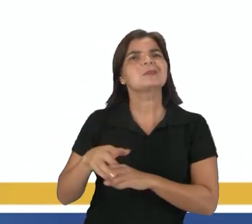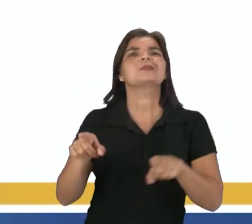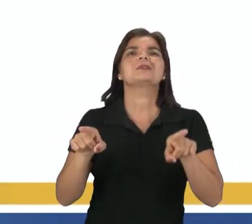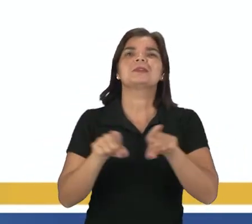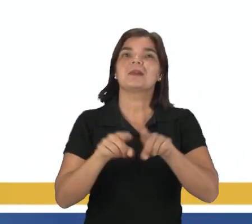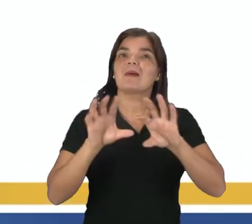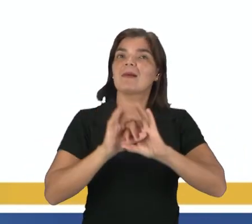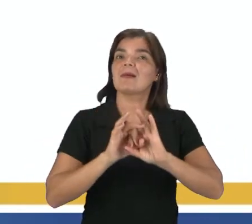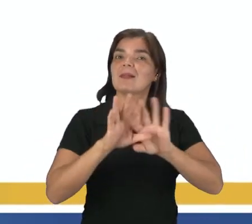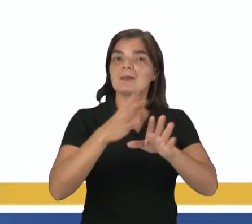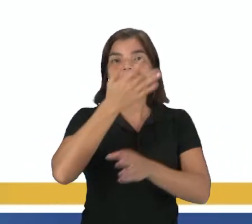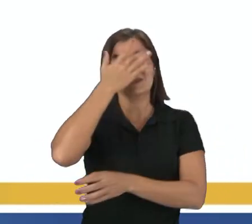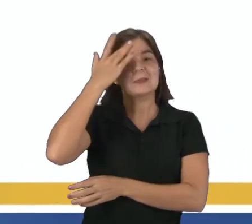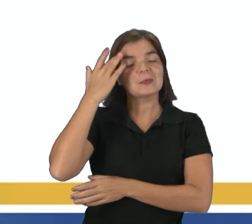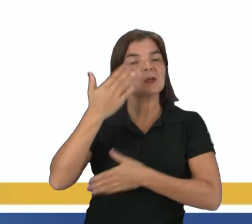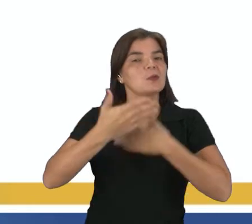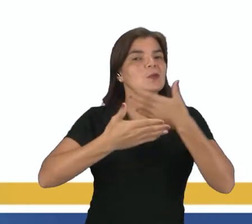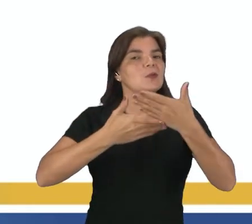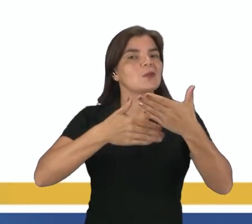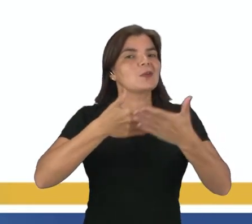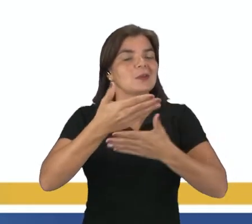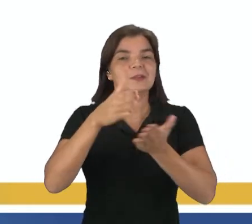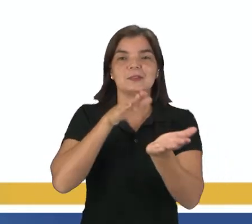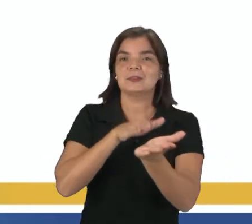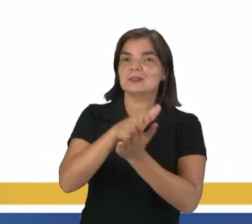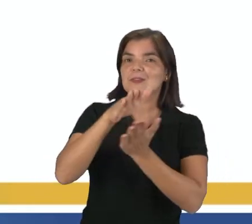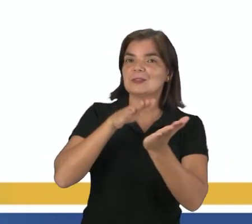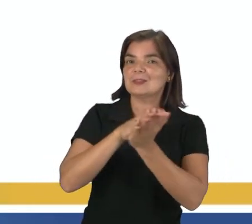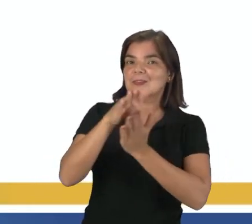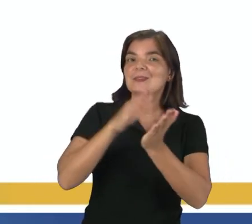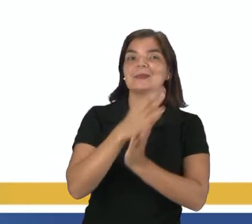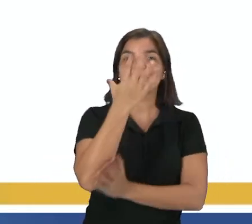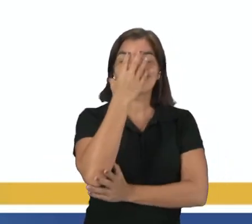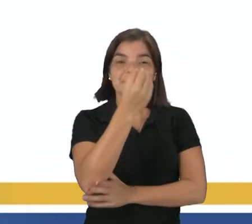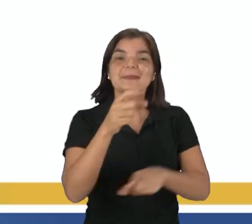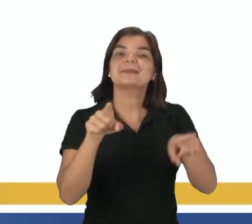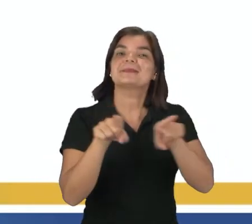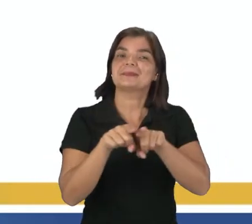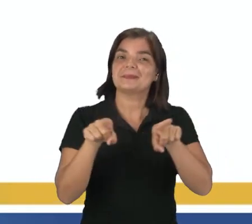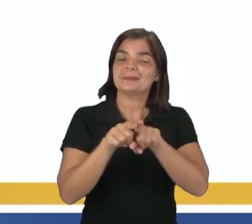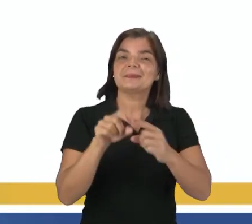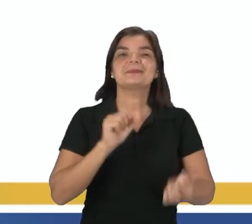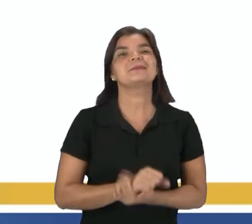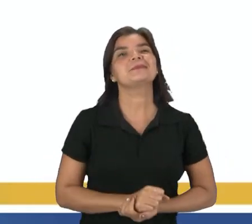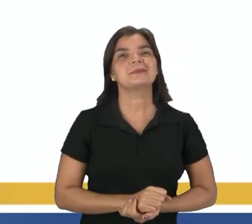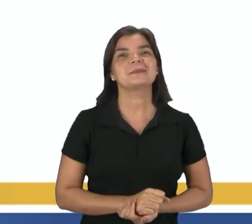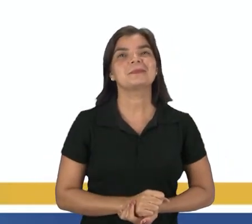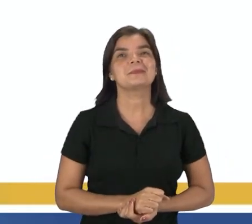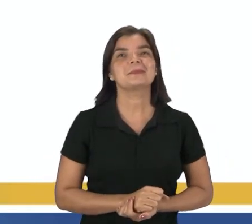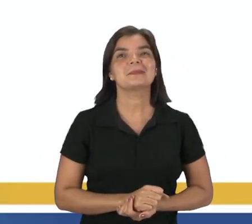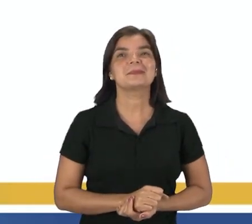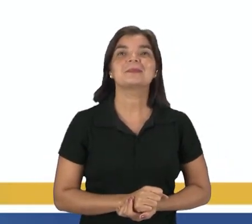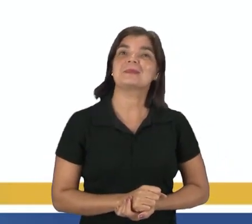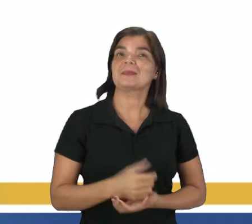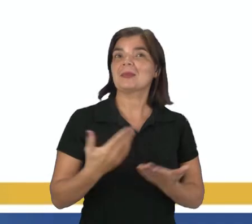e liberava aos clientes o processo de revelação. A partir daí, a